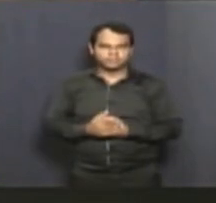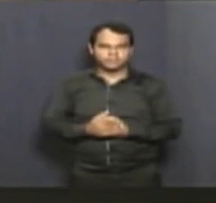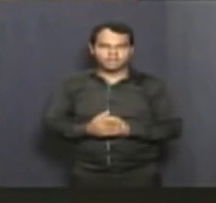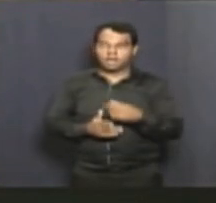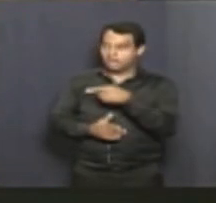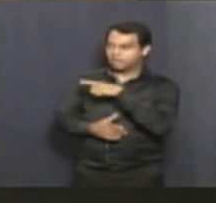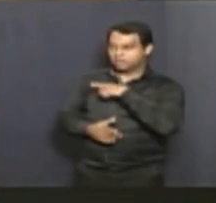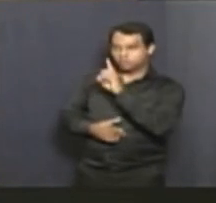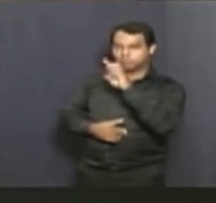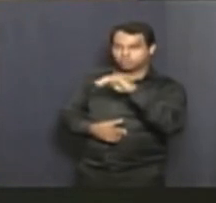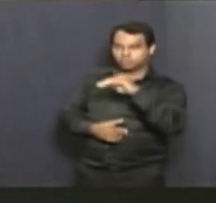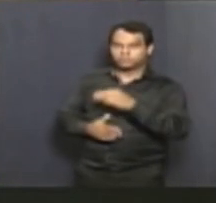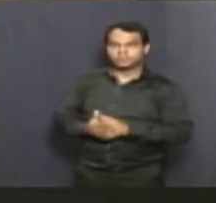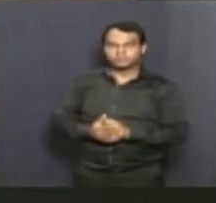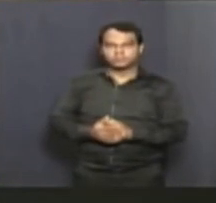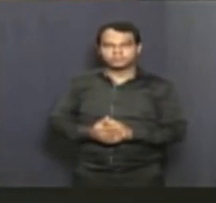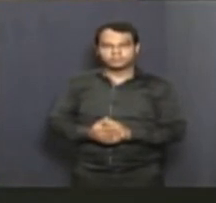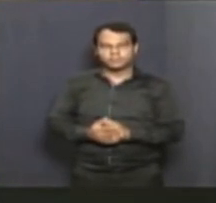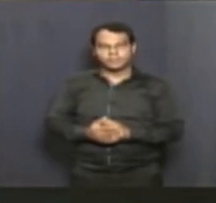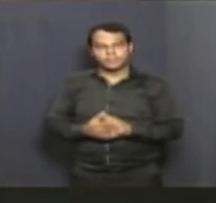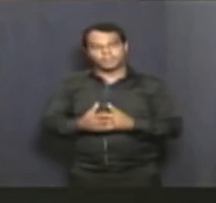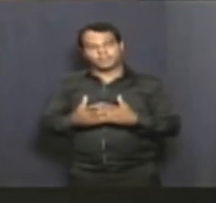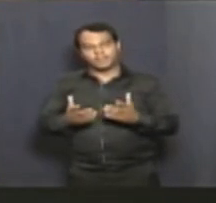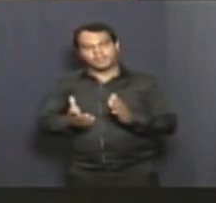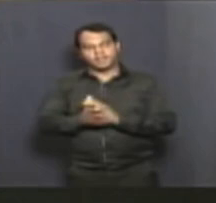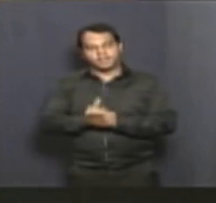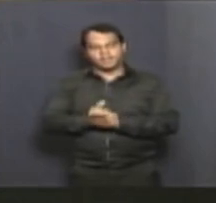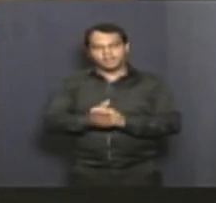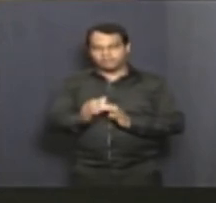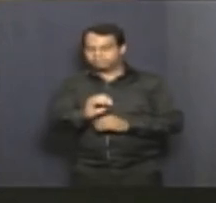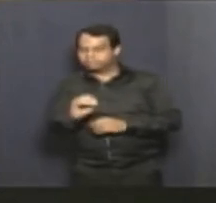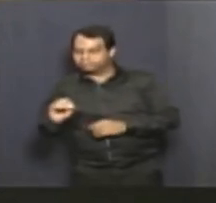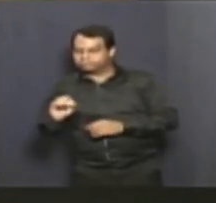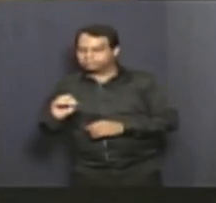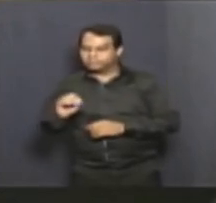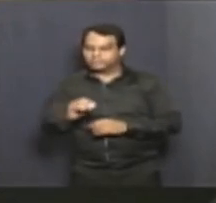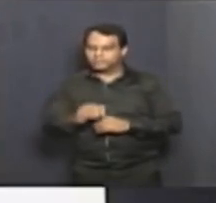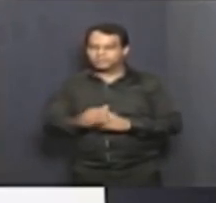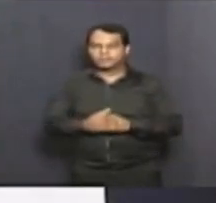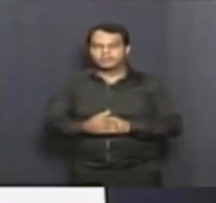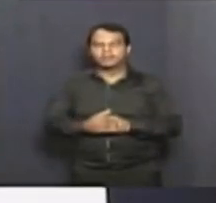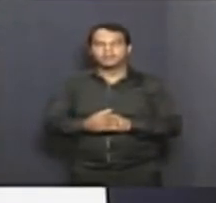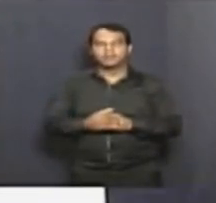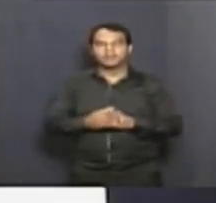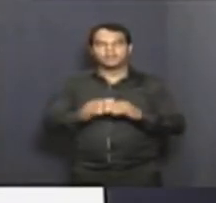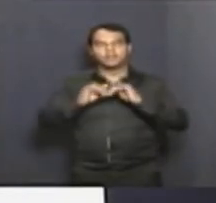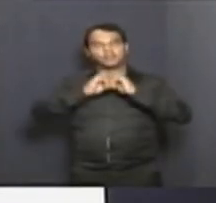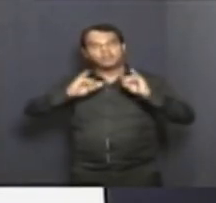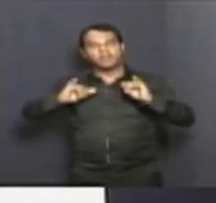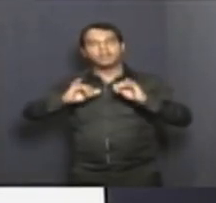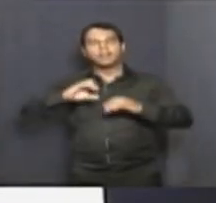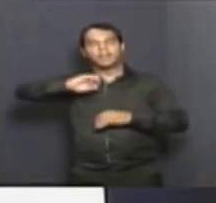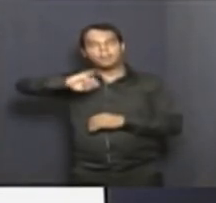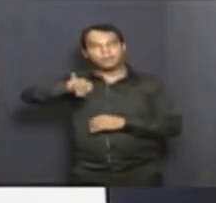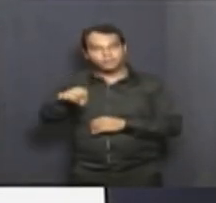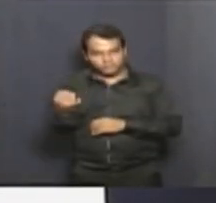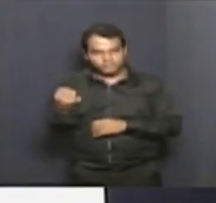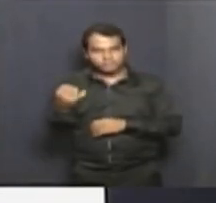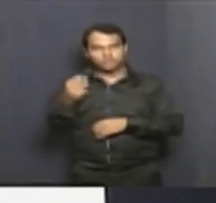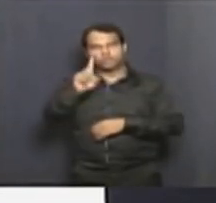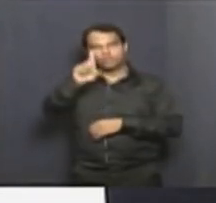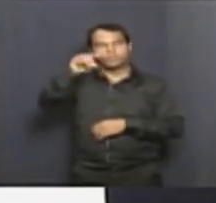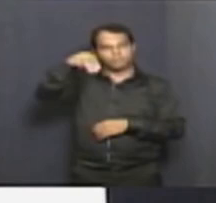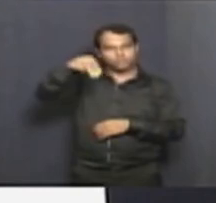em que zé é ser ou ele realmente eu quero aqui aproveitando esse um